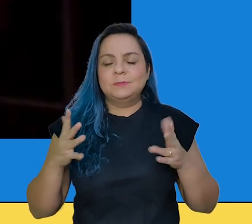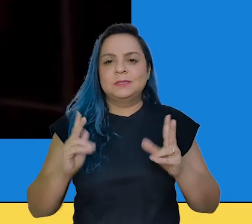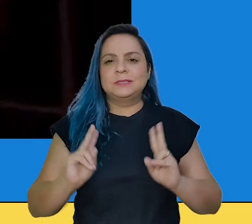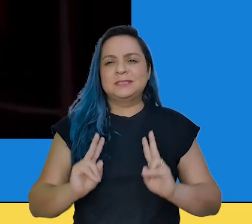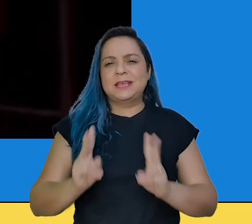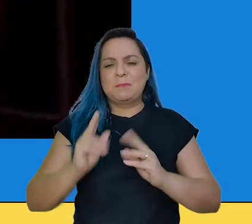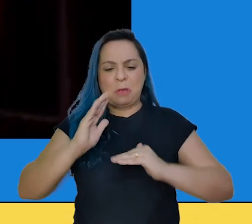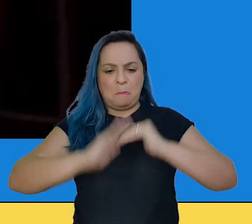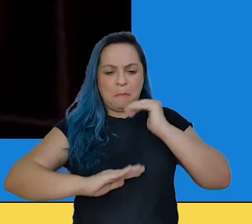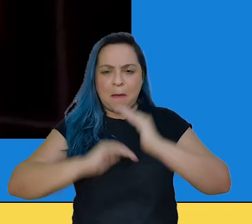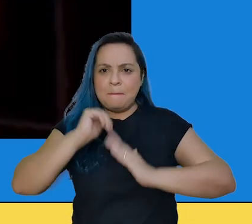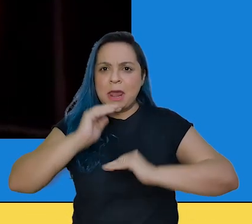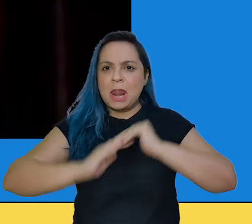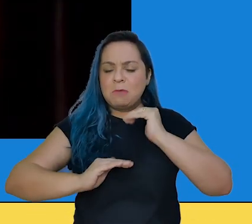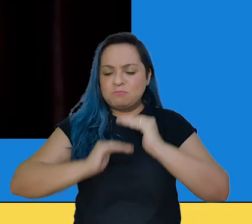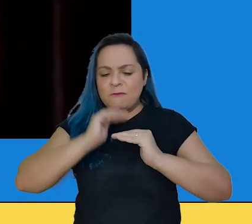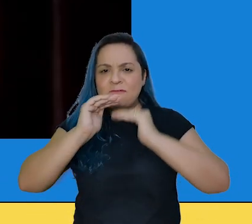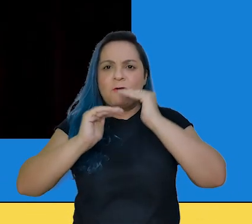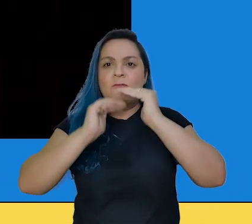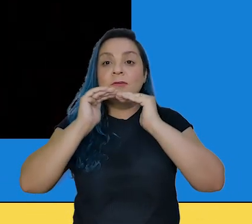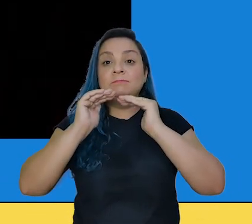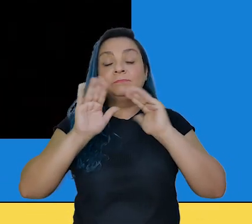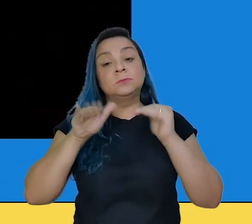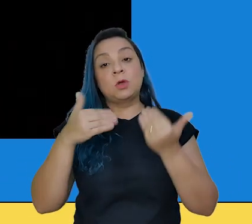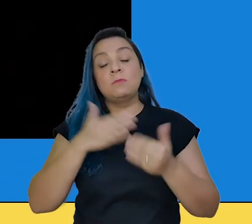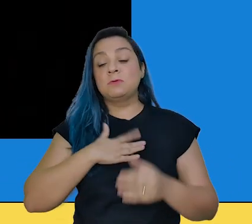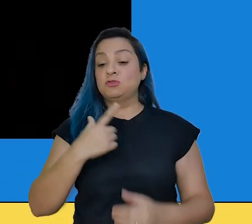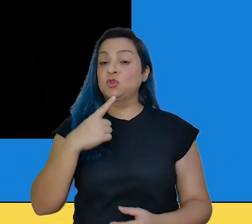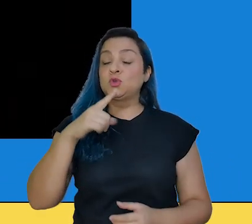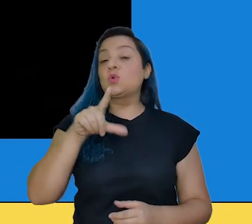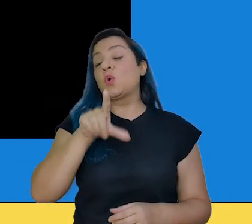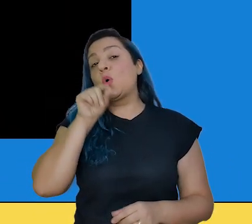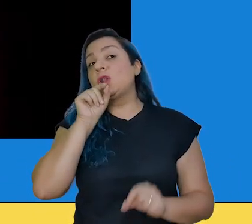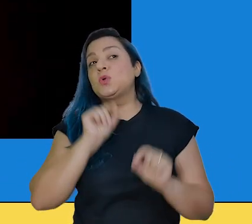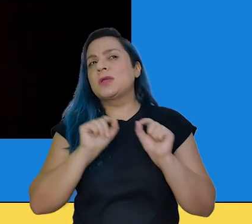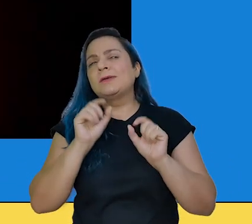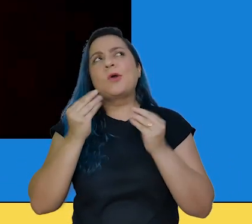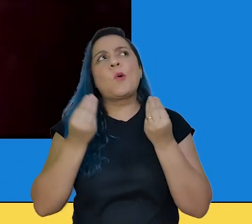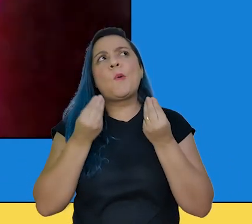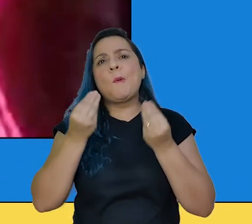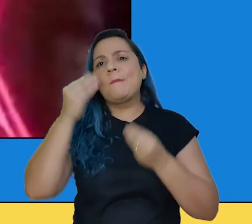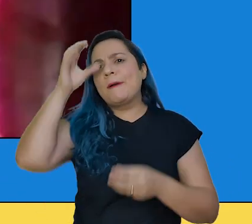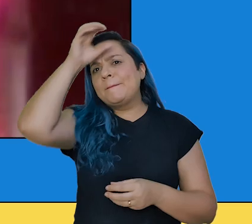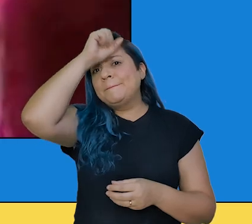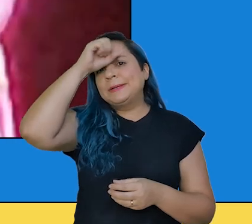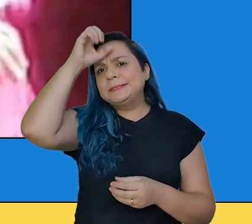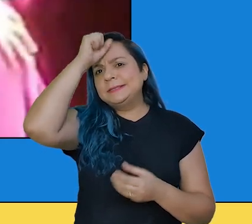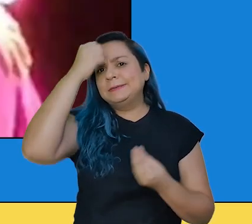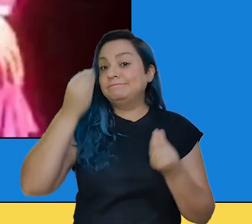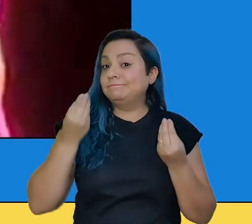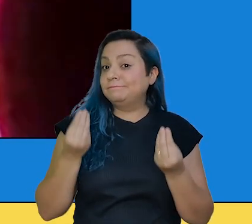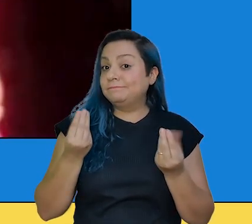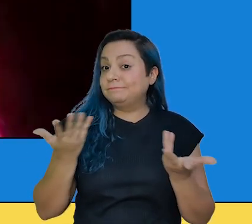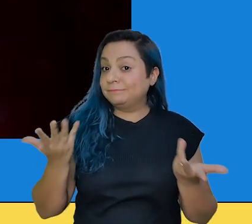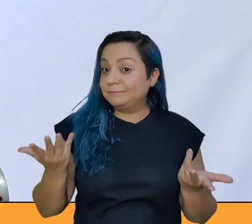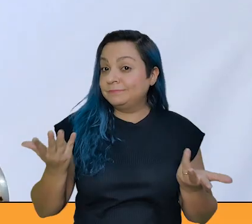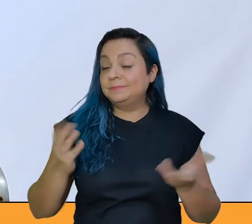uma habilidade para desenvolver, a minha opção foi: eu preciso aprender de algum lugar, de alguma forma.